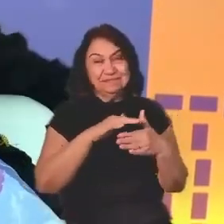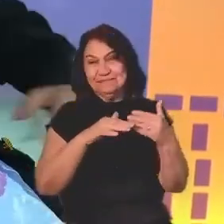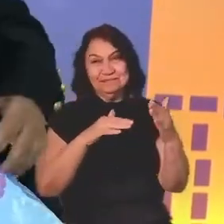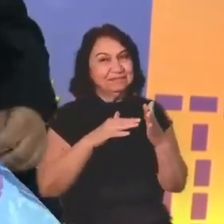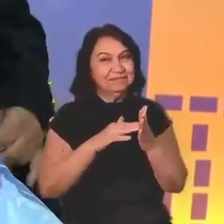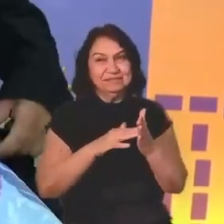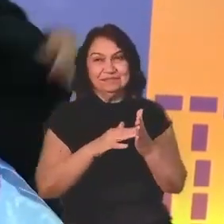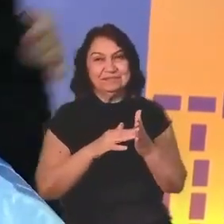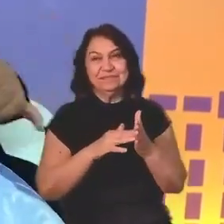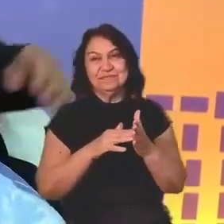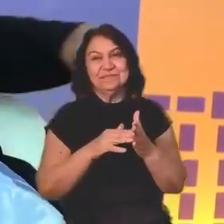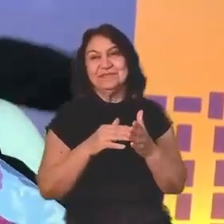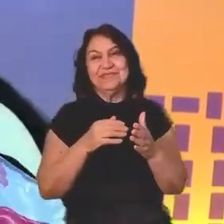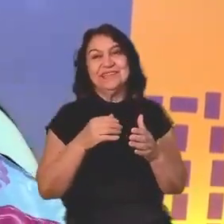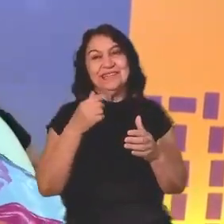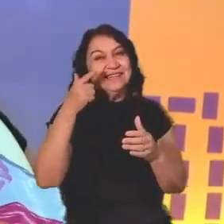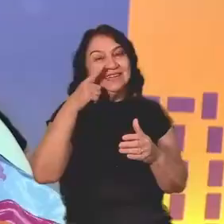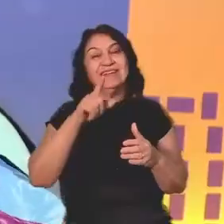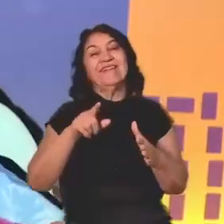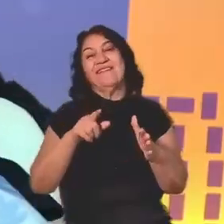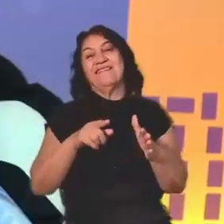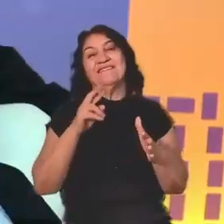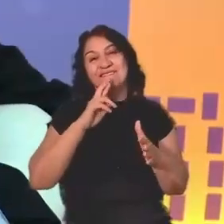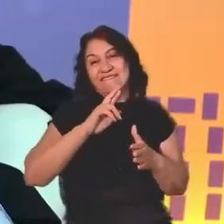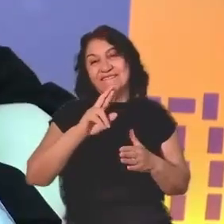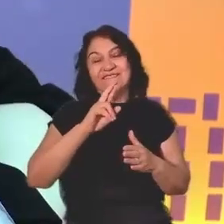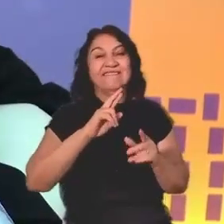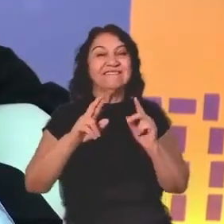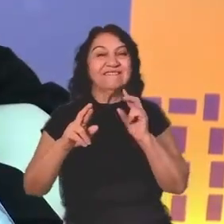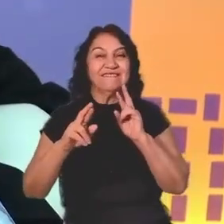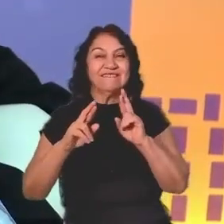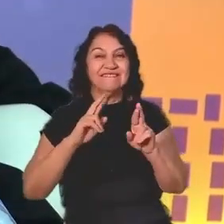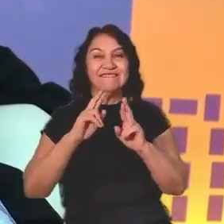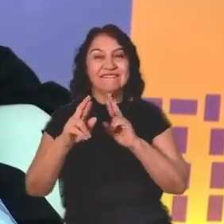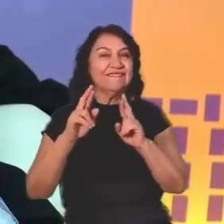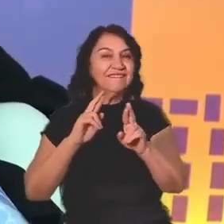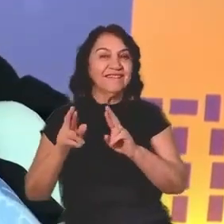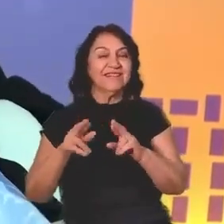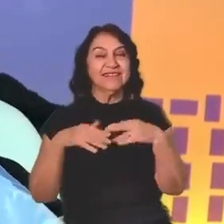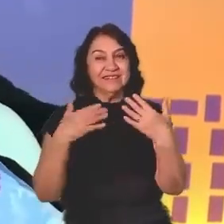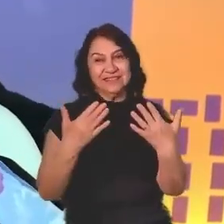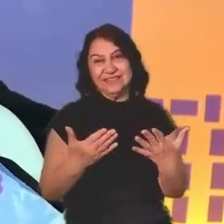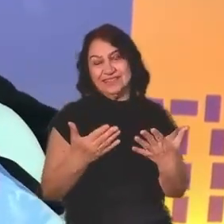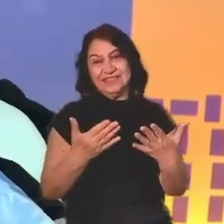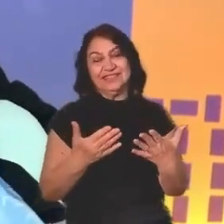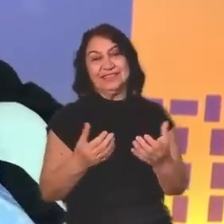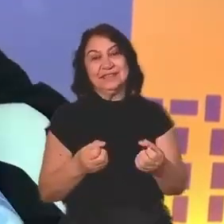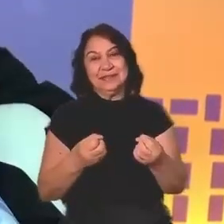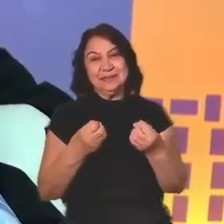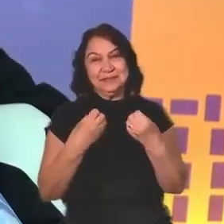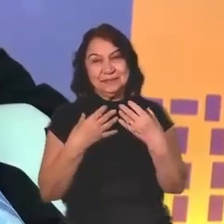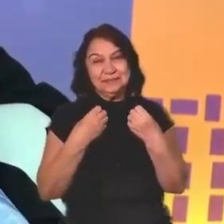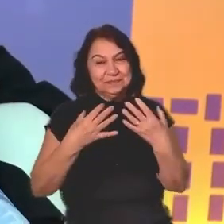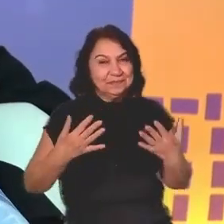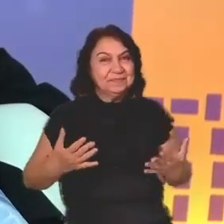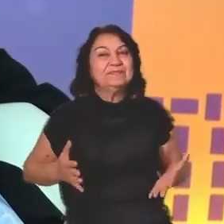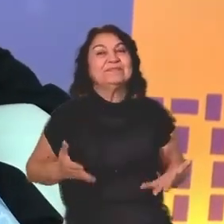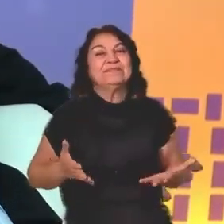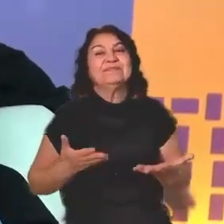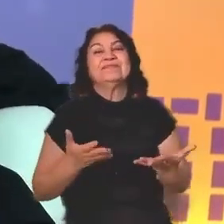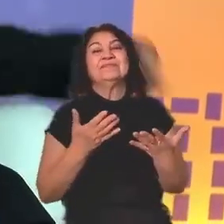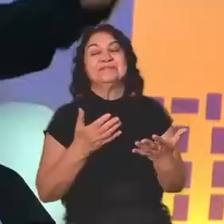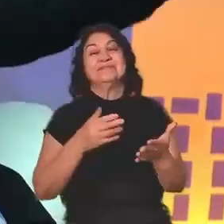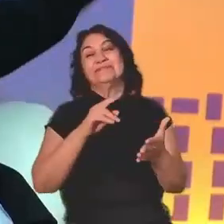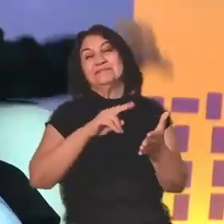não? Até agora eu estou vendo que você leu. Então, ela me incentivou muito a ler, e eu aprendi a